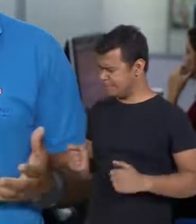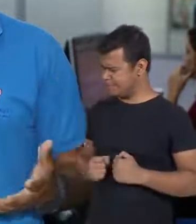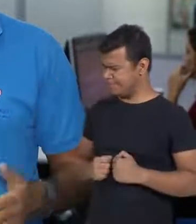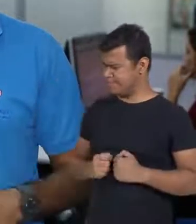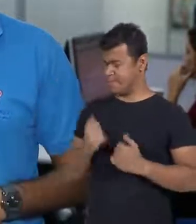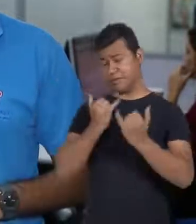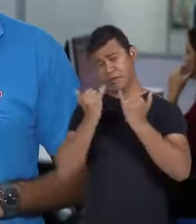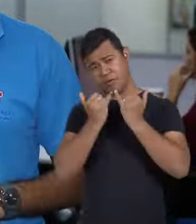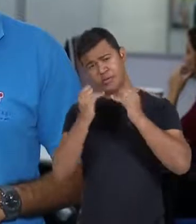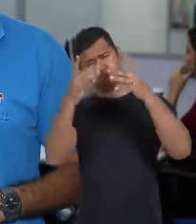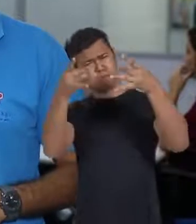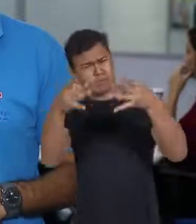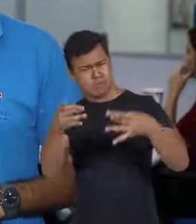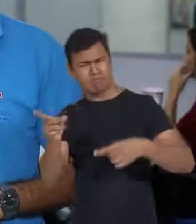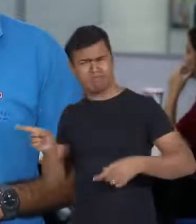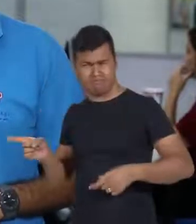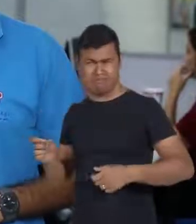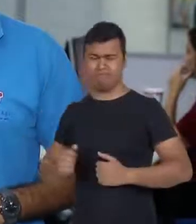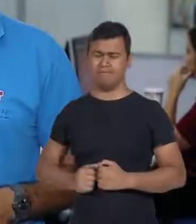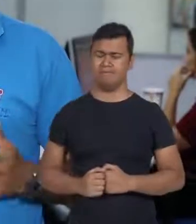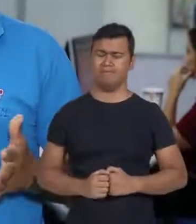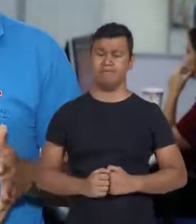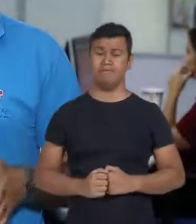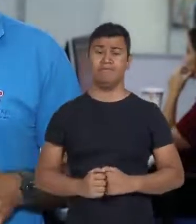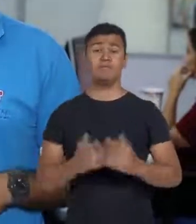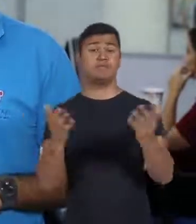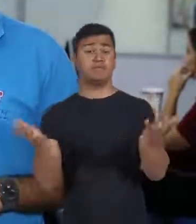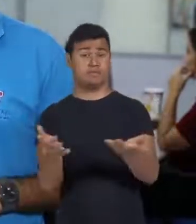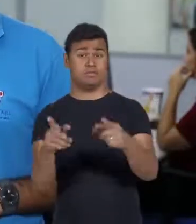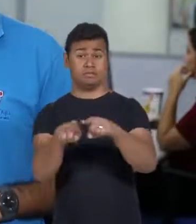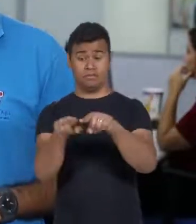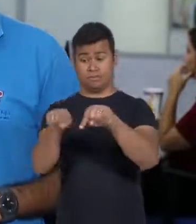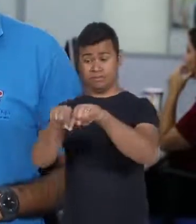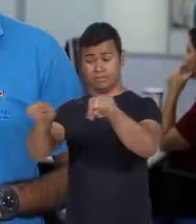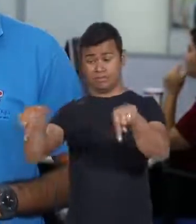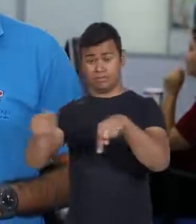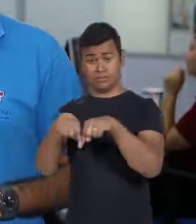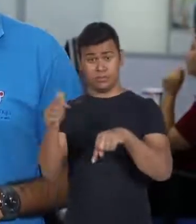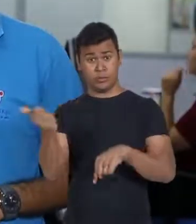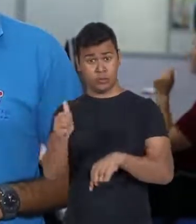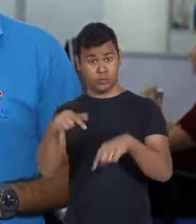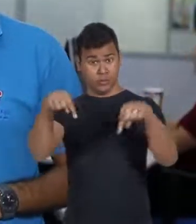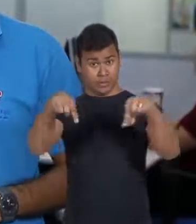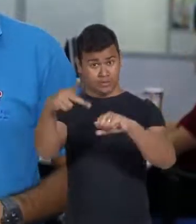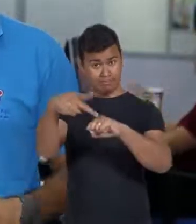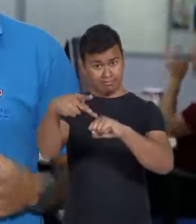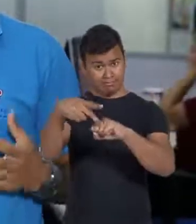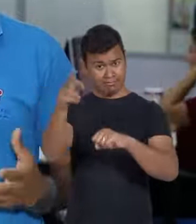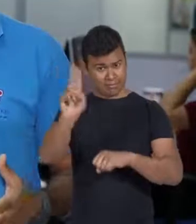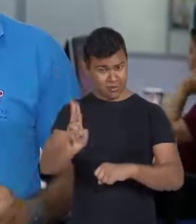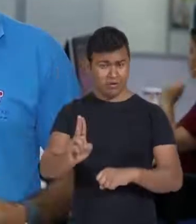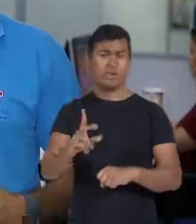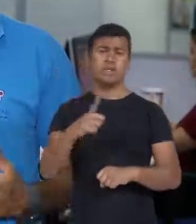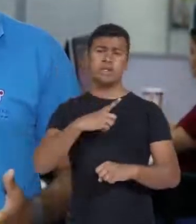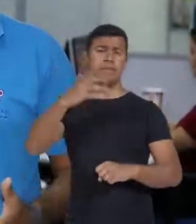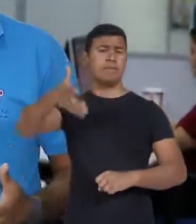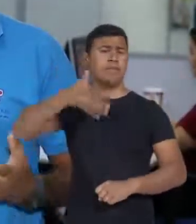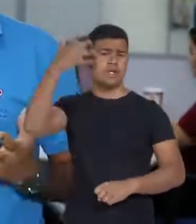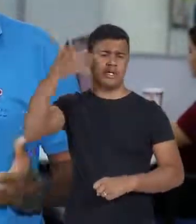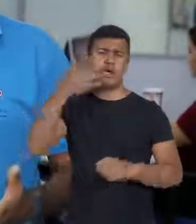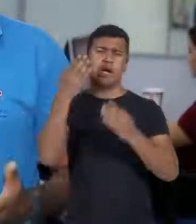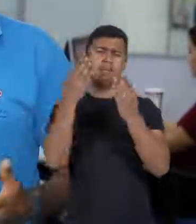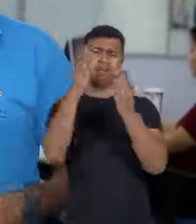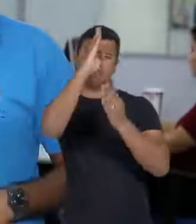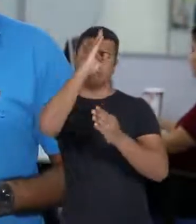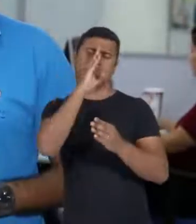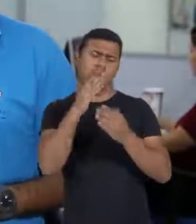portais.univasf.edu.br e confira todas as informações. Hoje também acontece na Sala 11 do Campus Sede, em Petrolina, uma palestra gratuita